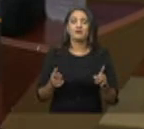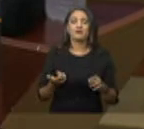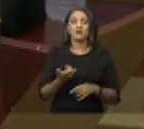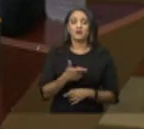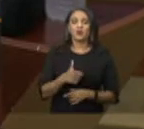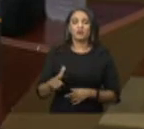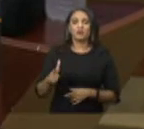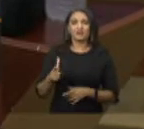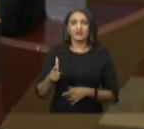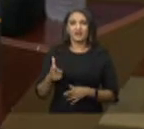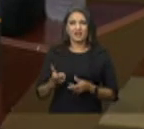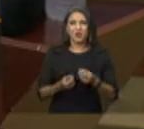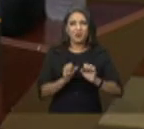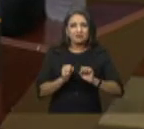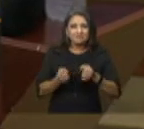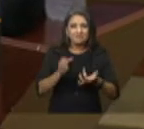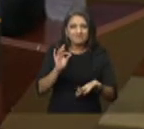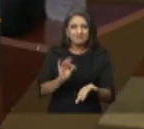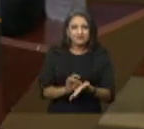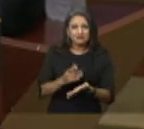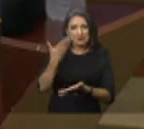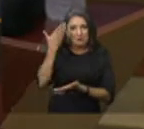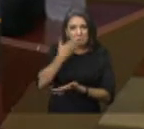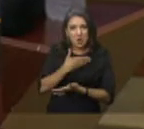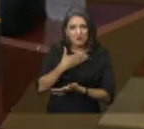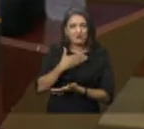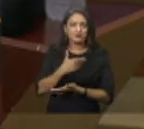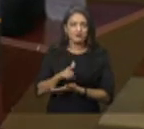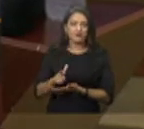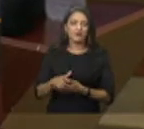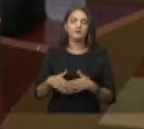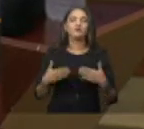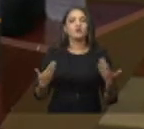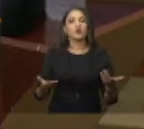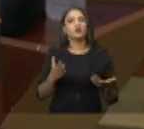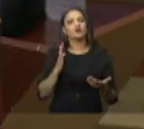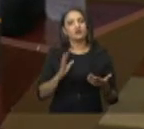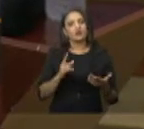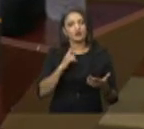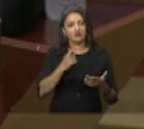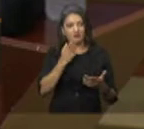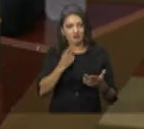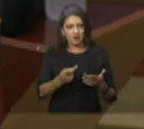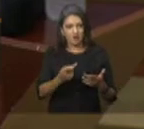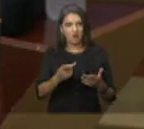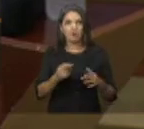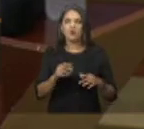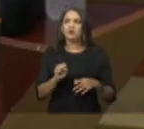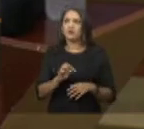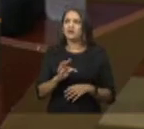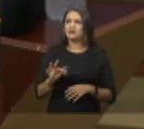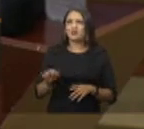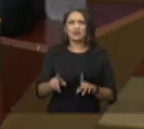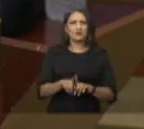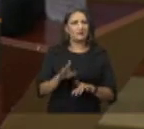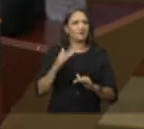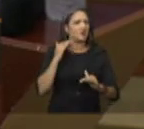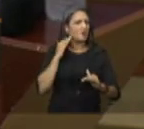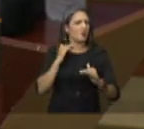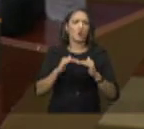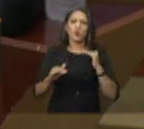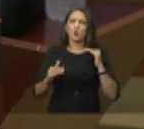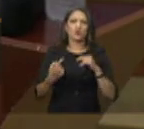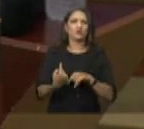evidência essas alegações já foram consideradas e afastadas pela corte na formação da jurisprudência